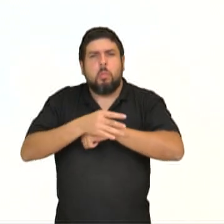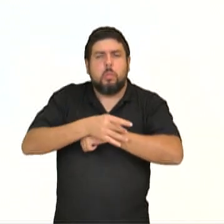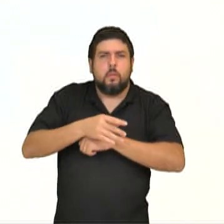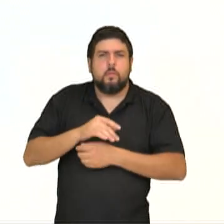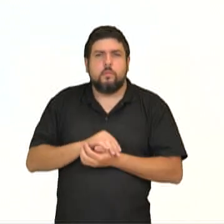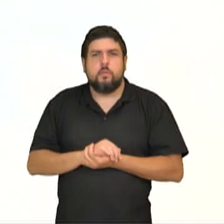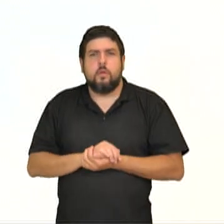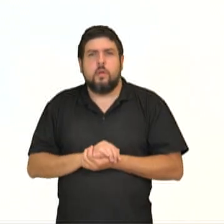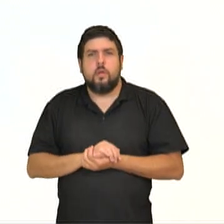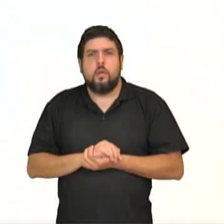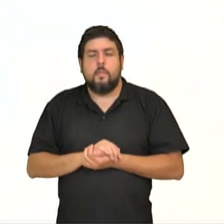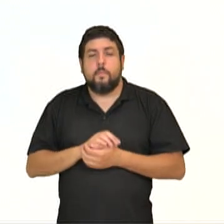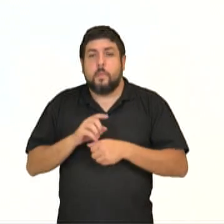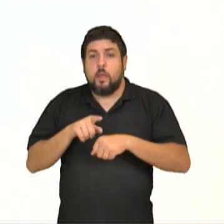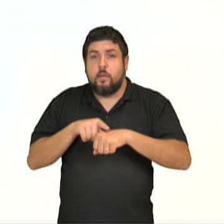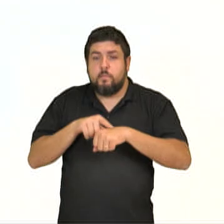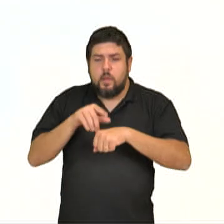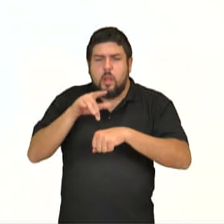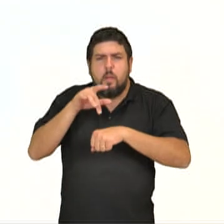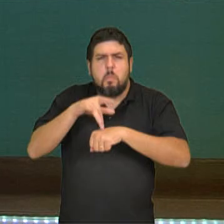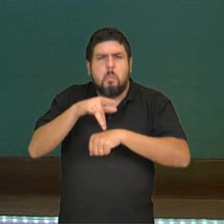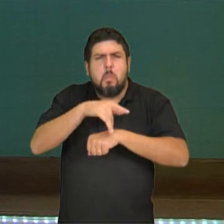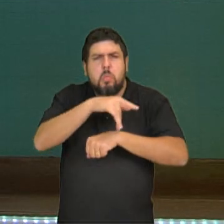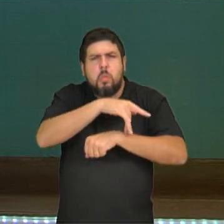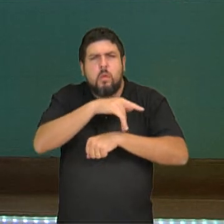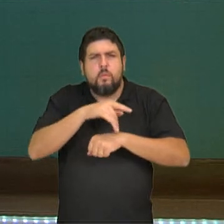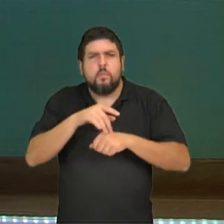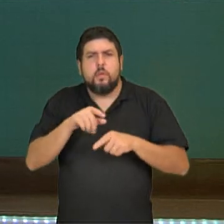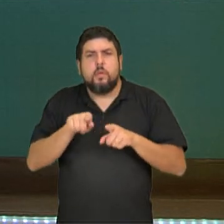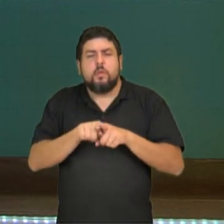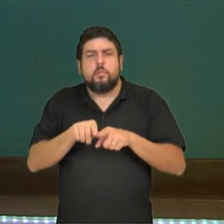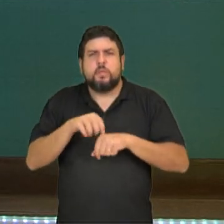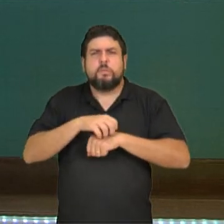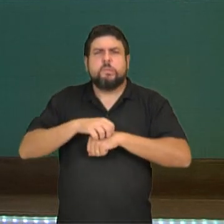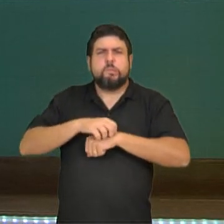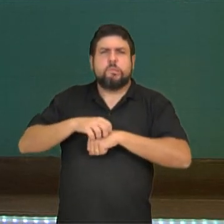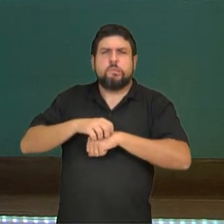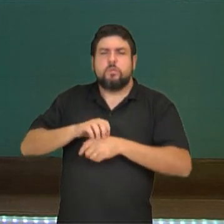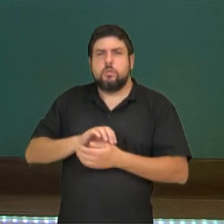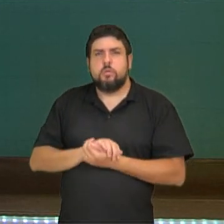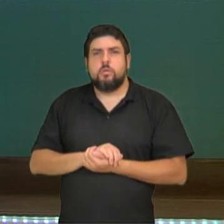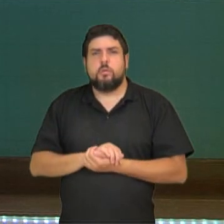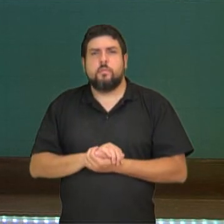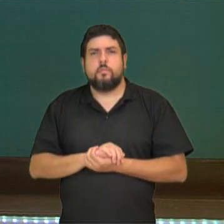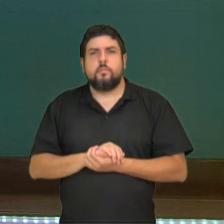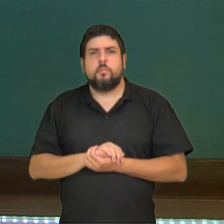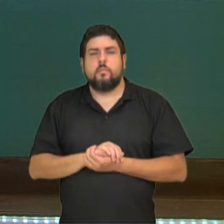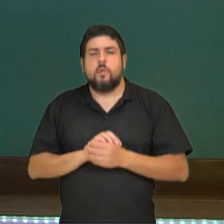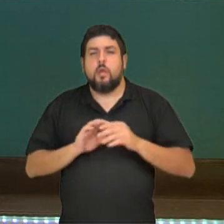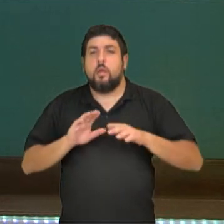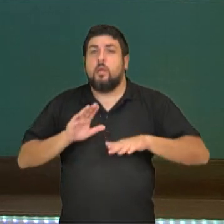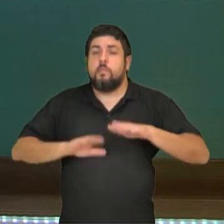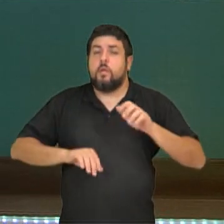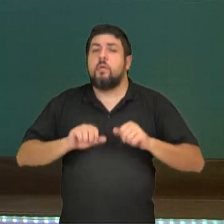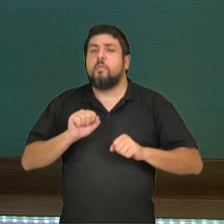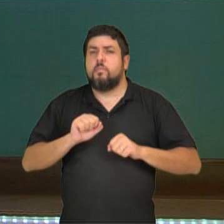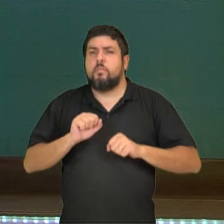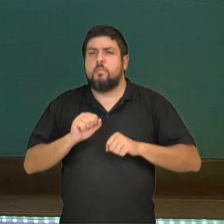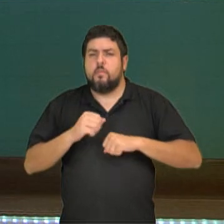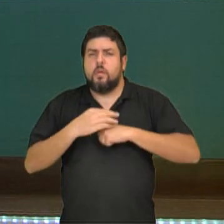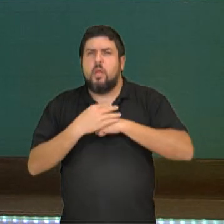Lesões na pele com descamação e coceira, então, dependendo essa lesão, ela pode ter